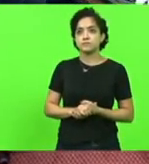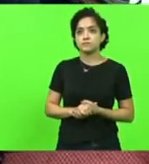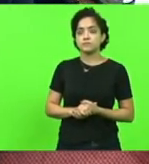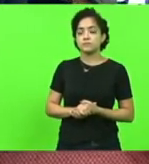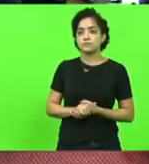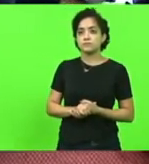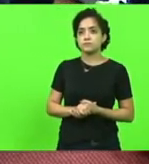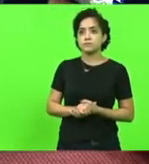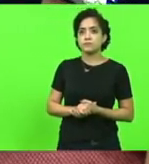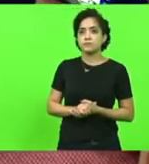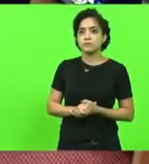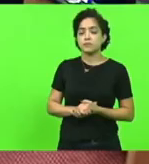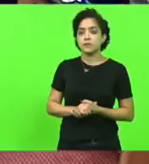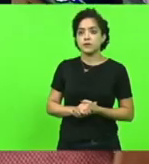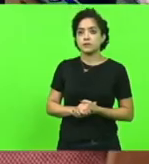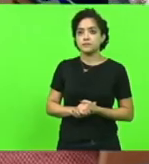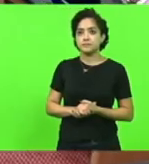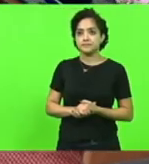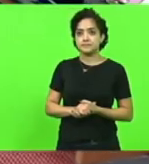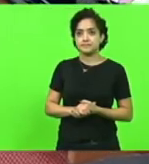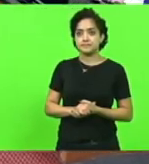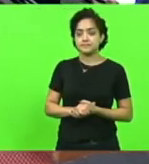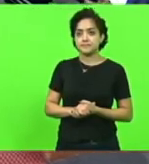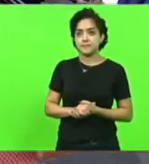Meu Deus do